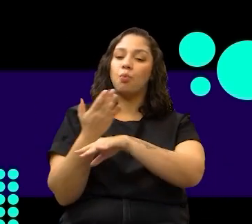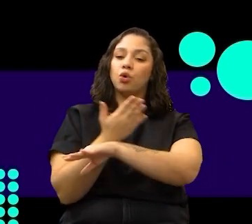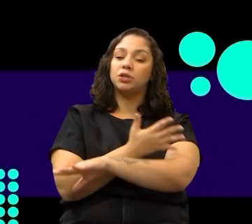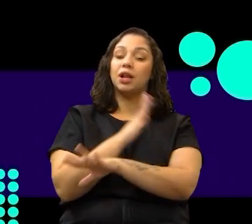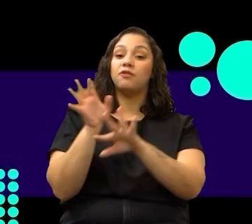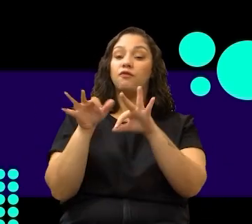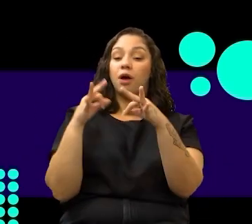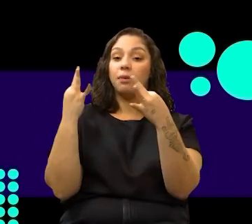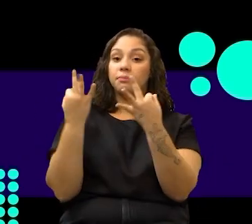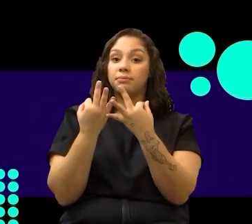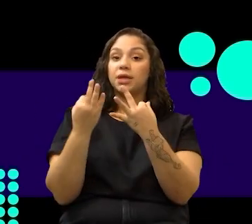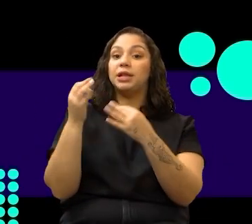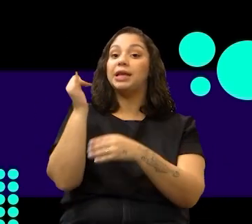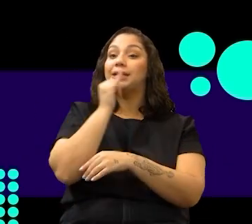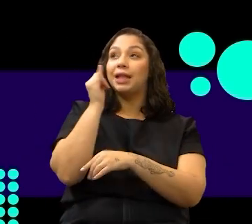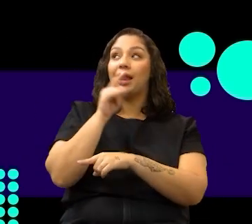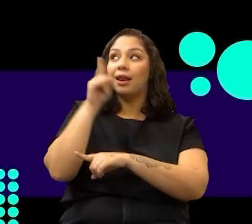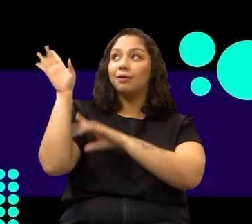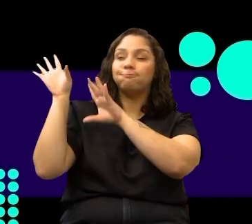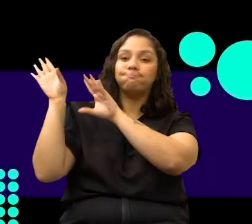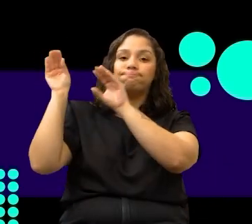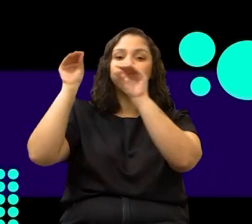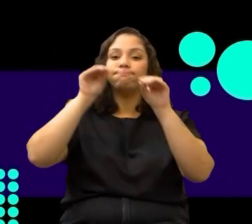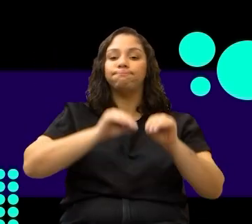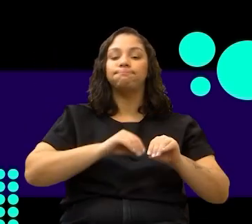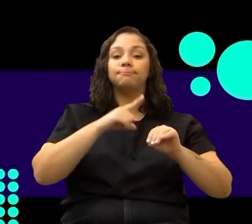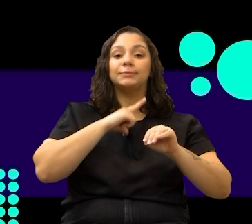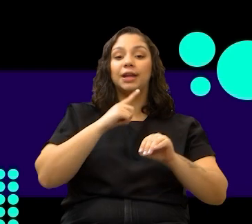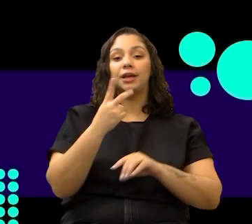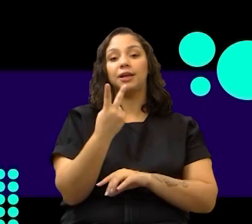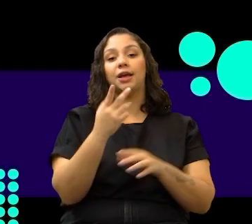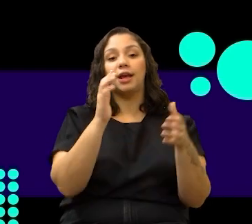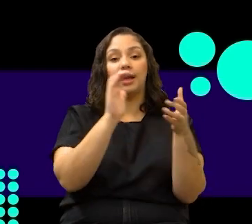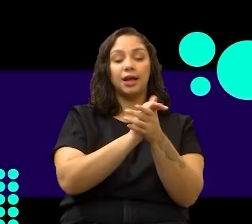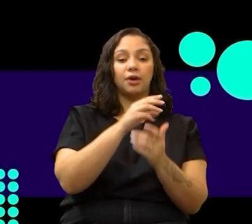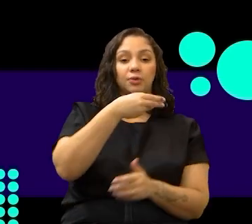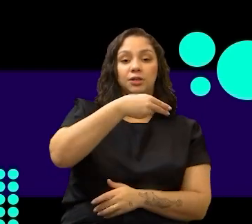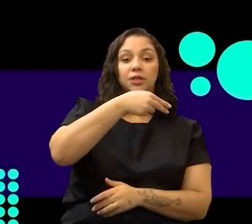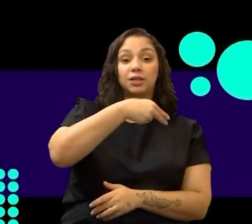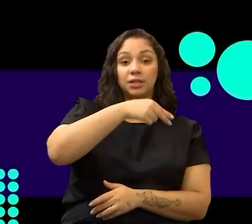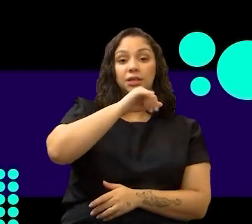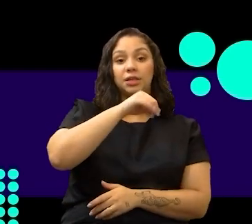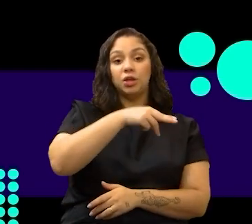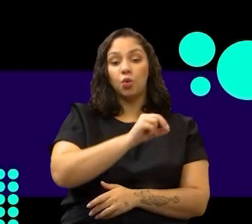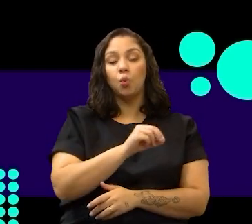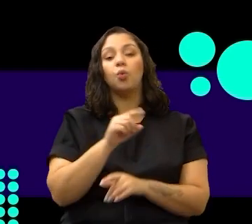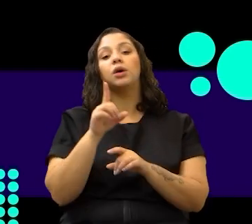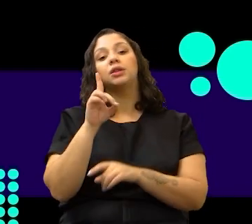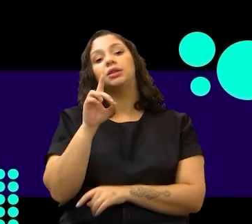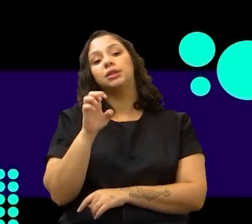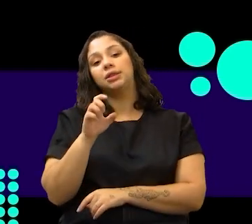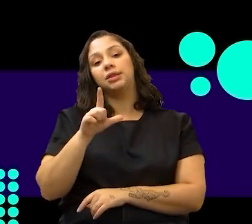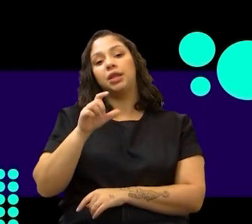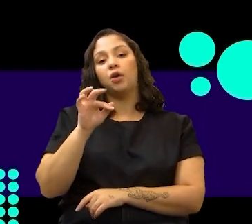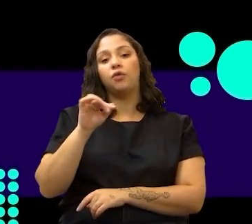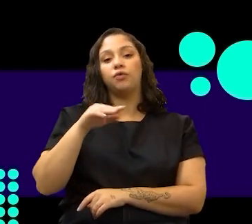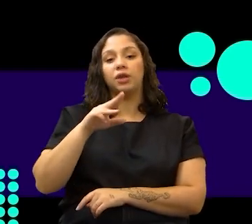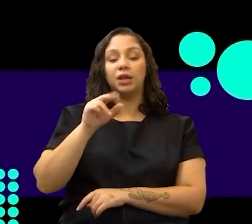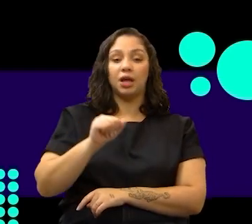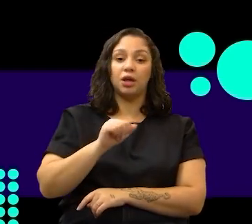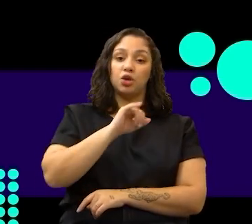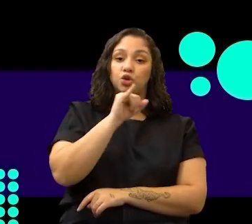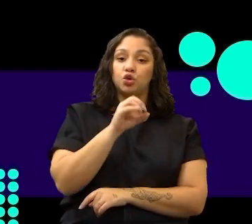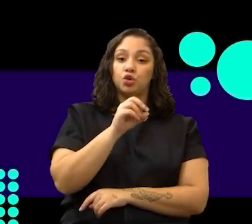emocionante trajetória de uma família de imigrantes italianos formada pelo casal Nino e Delfina e pelas